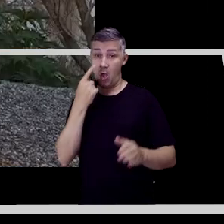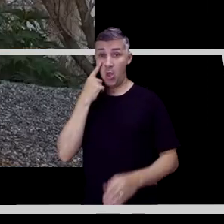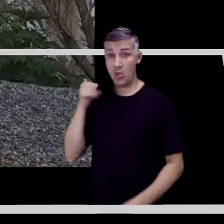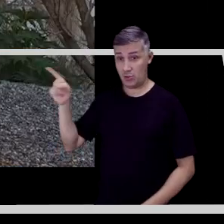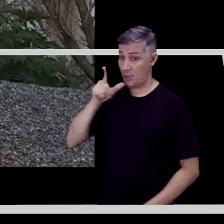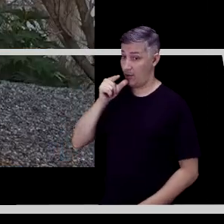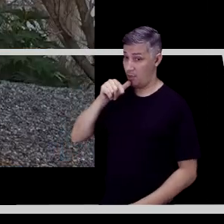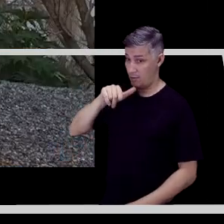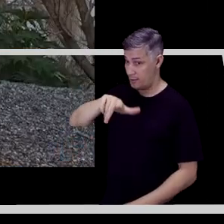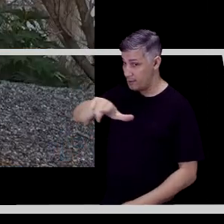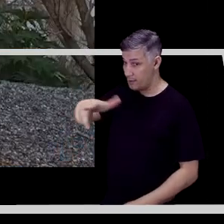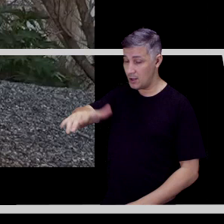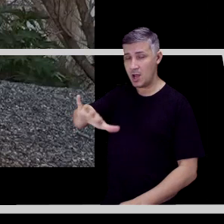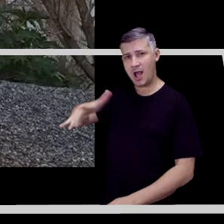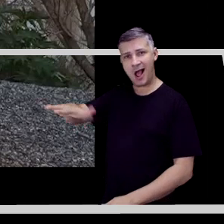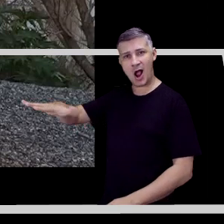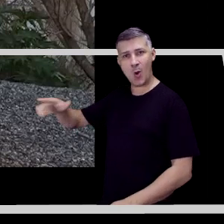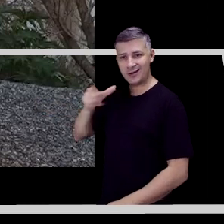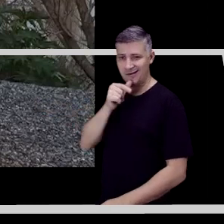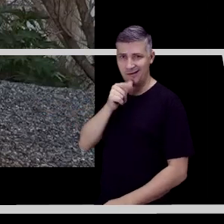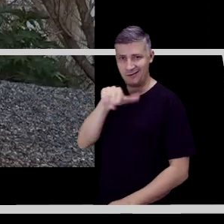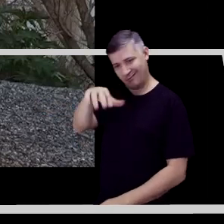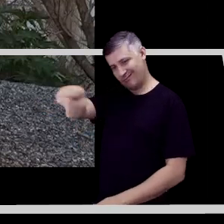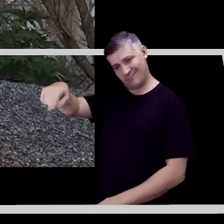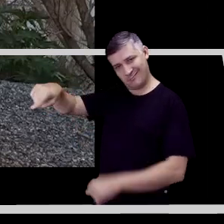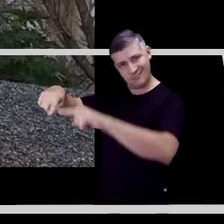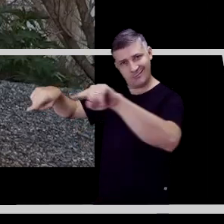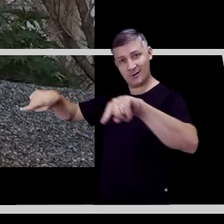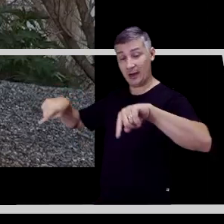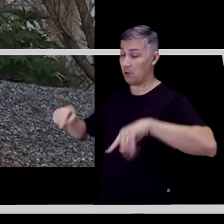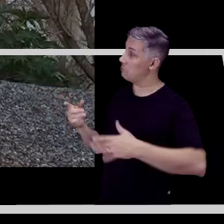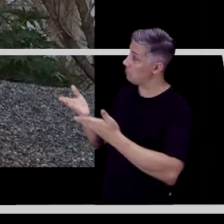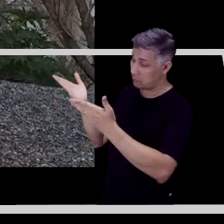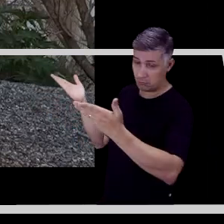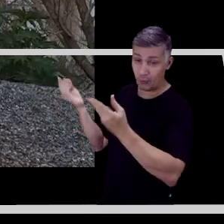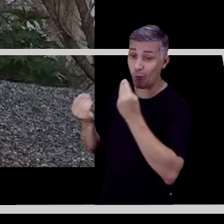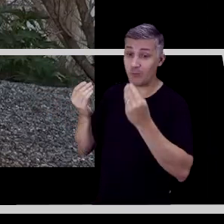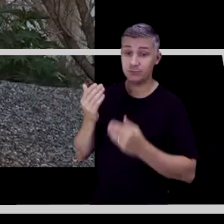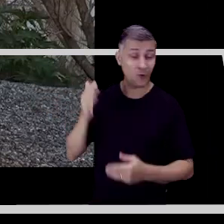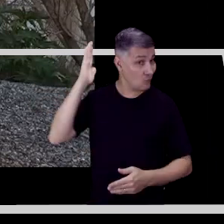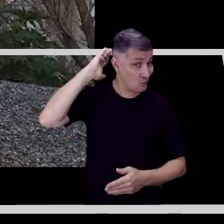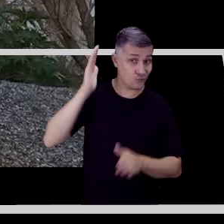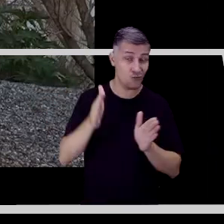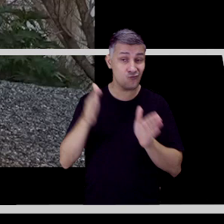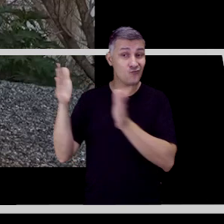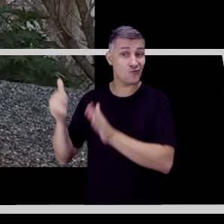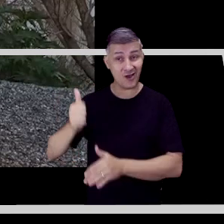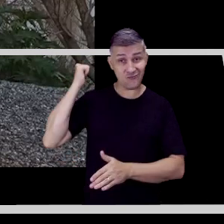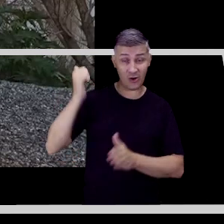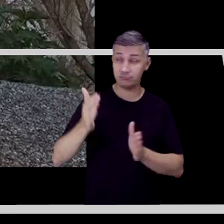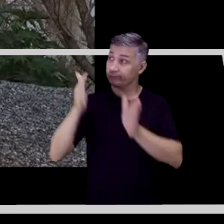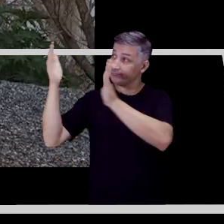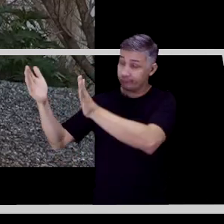entre as duas fachadas. Aqui dá para ver super bem, assim, essa fachada dos fundos